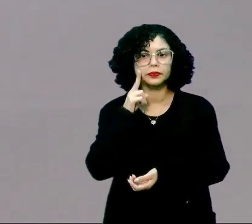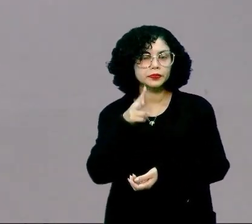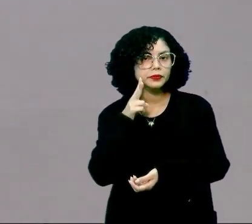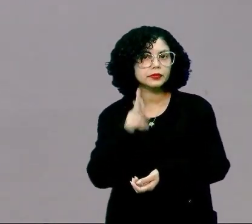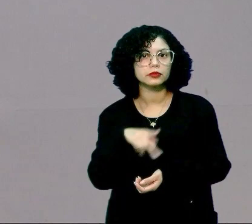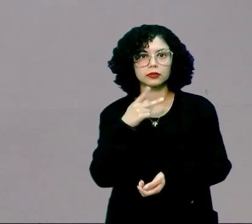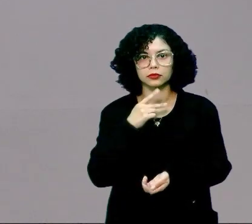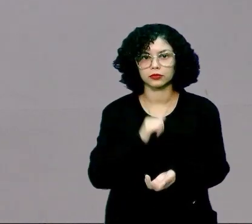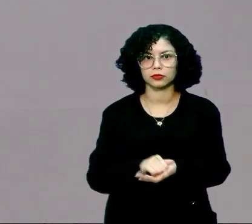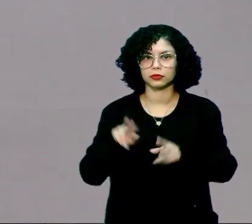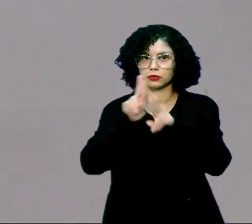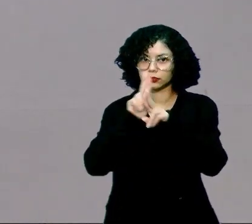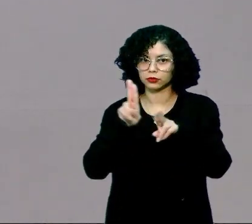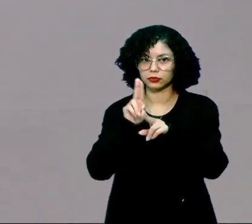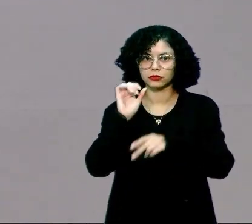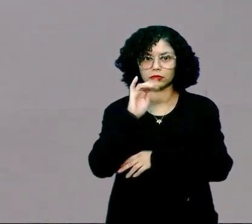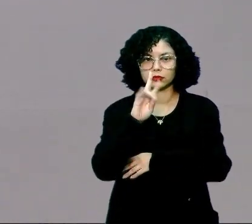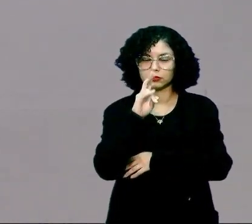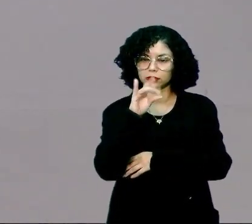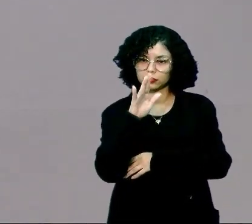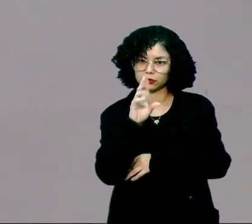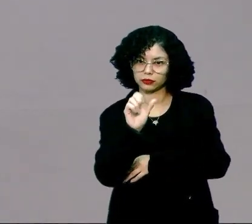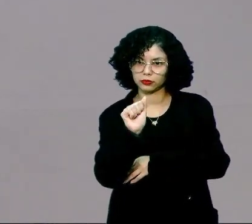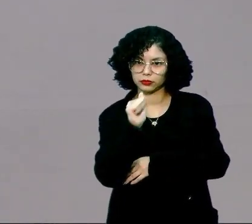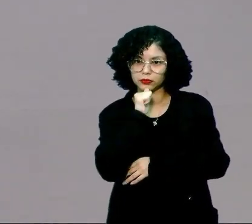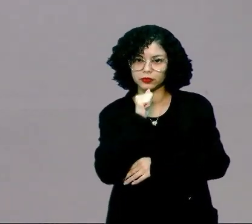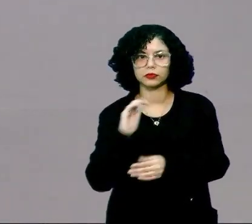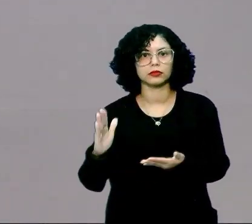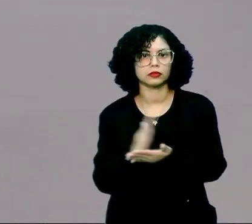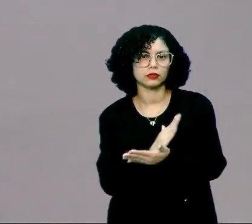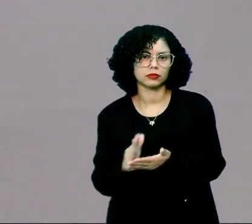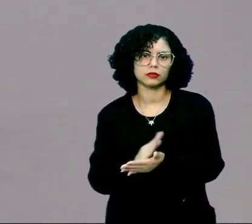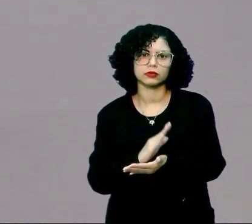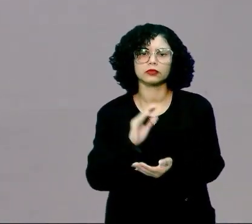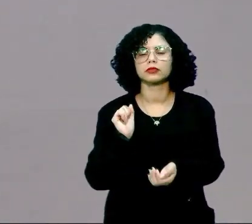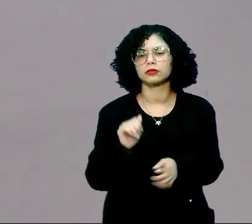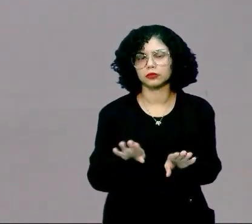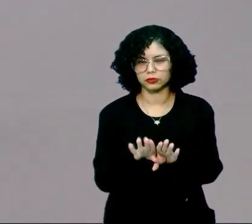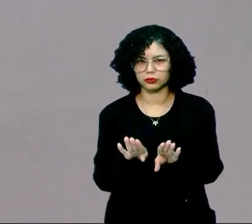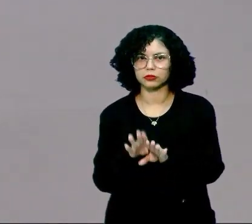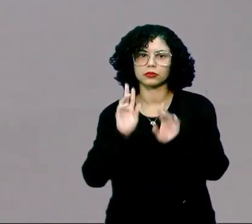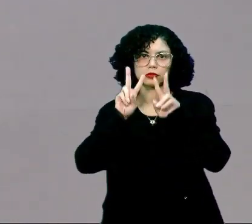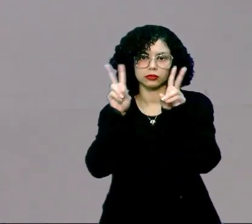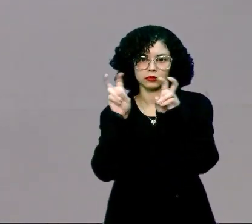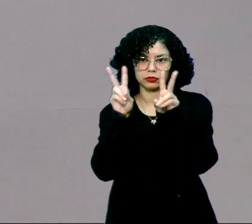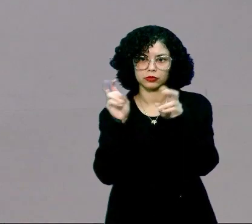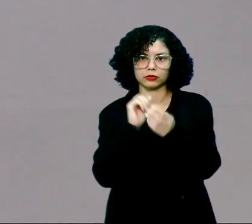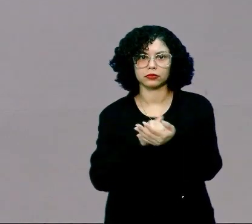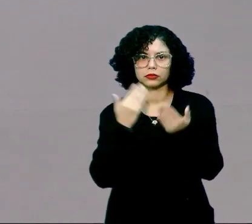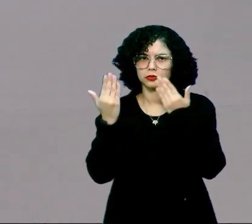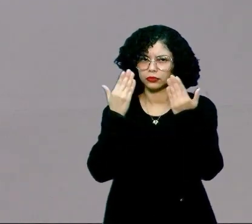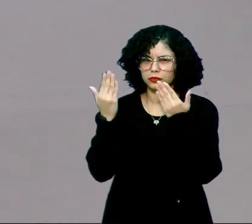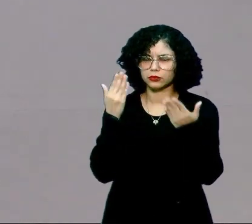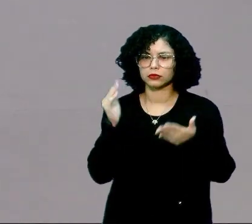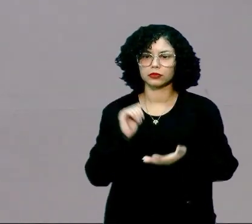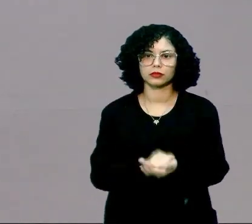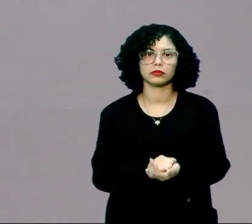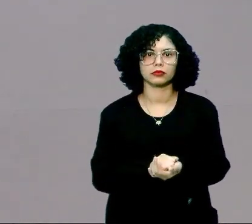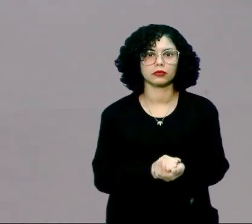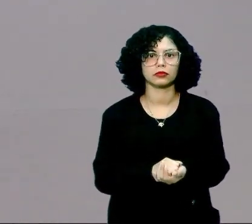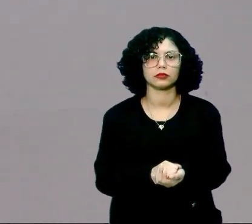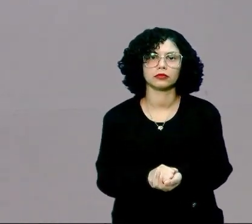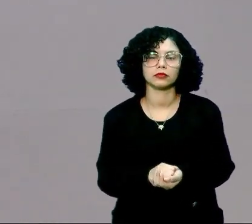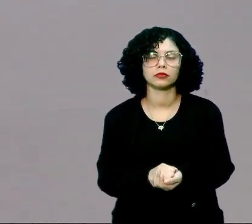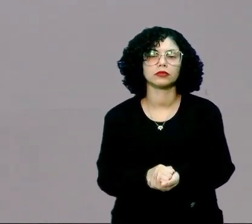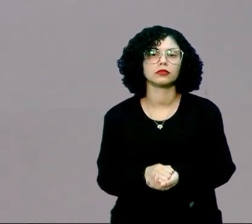falar nos chamados gatilhos. Algumas obras, elas trabalham temáticas muito psicológicas e